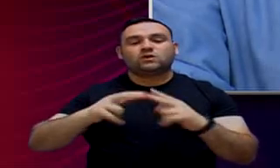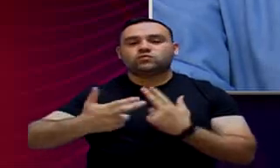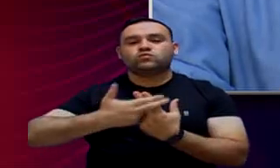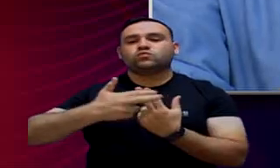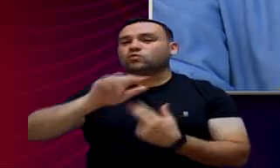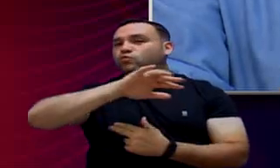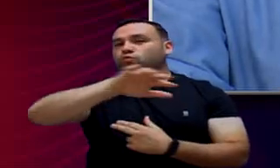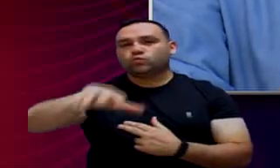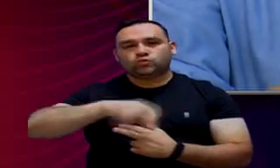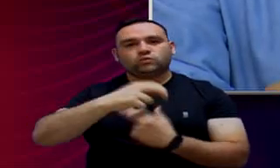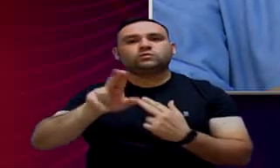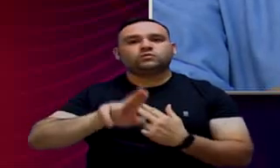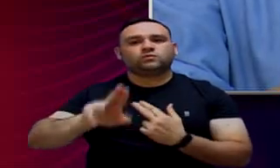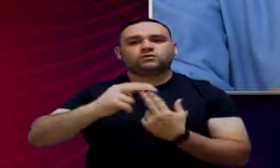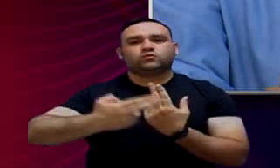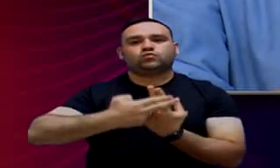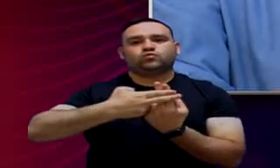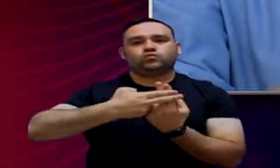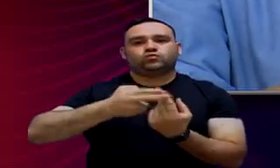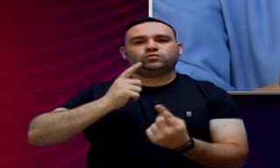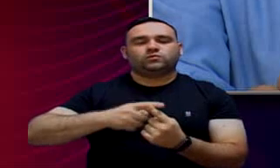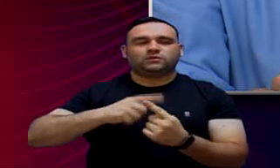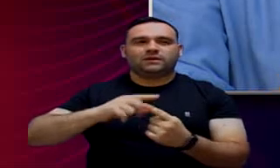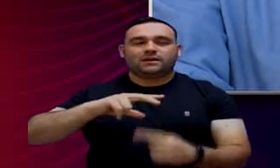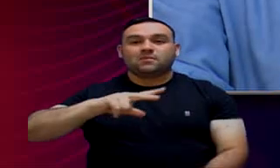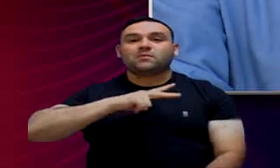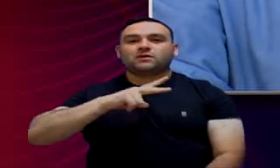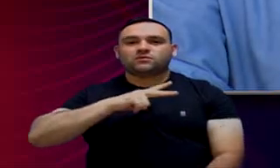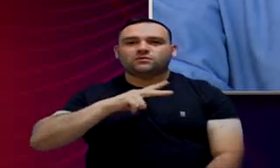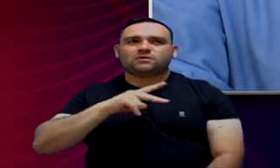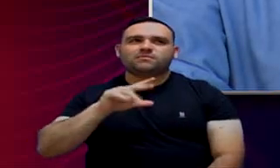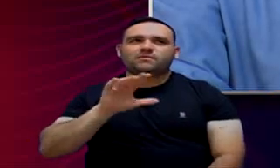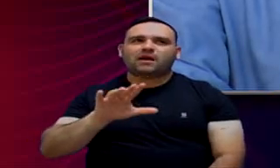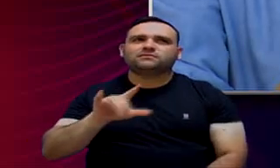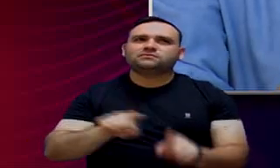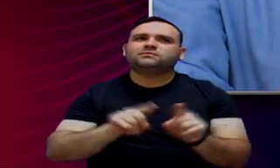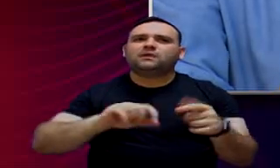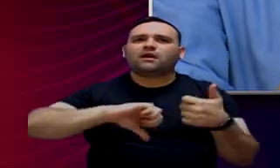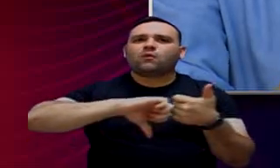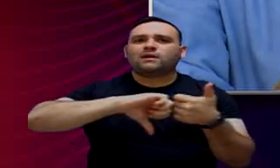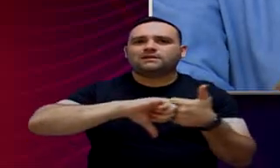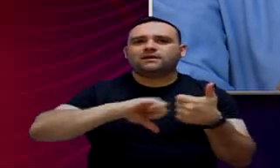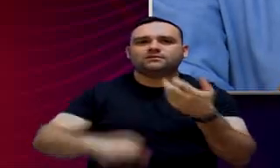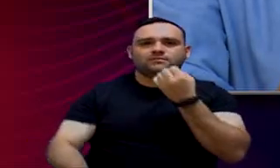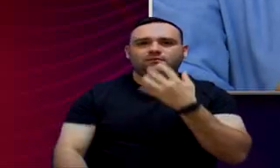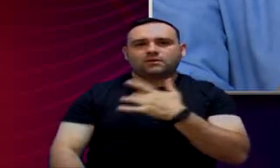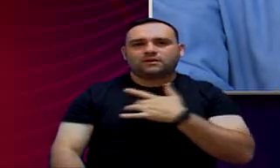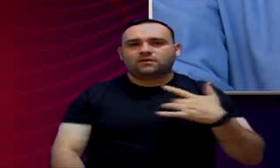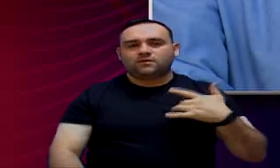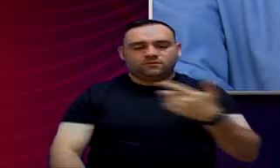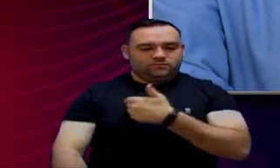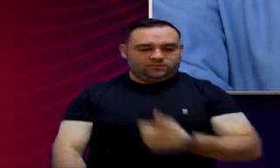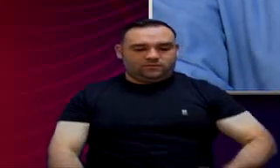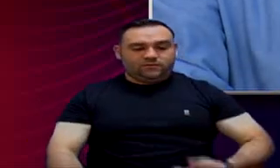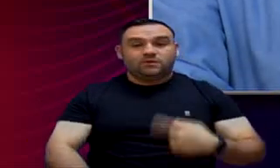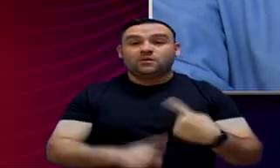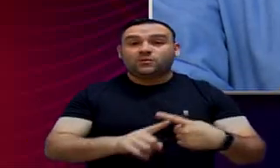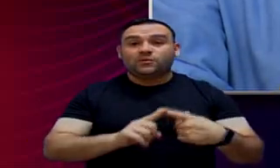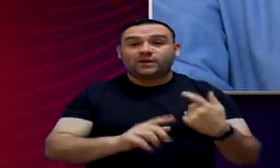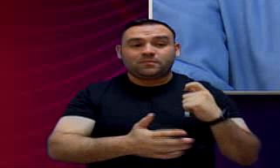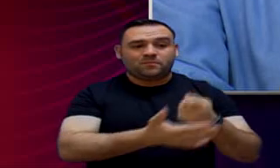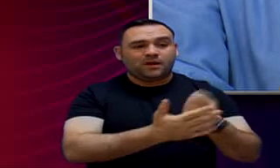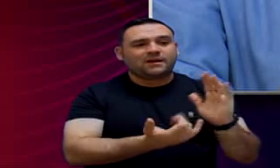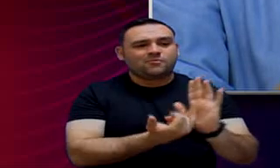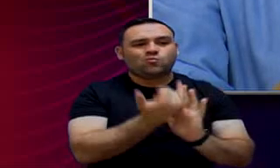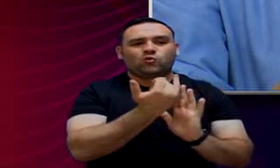os todos utilizassem a gente tivesse os particulares mas que tivesse qualidade realmente na saúde pública Porque Nós já pagamos